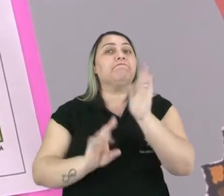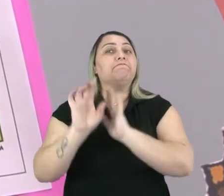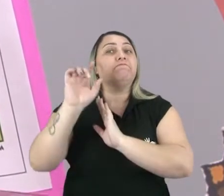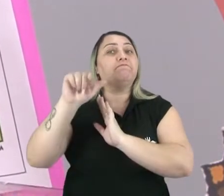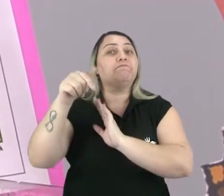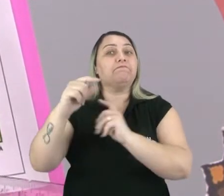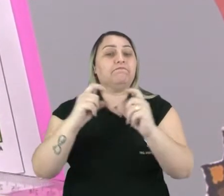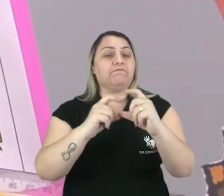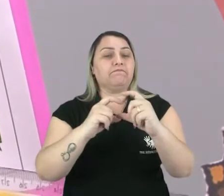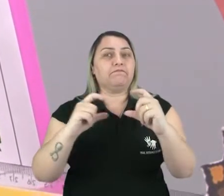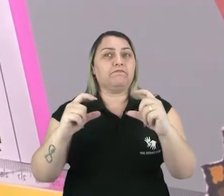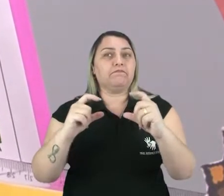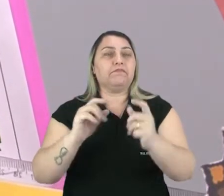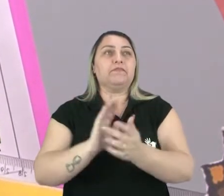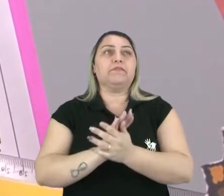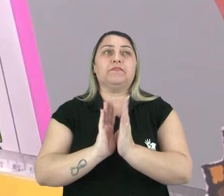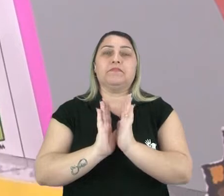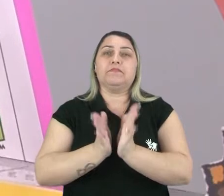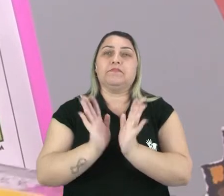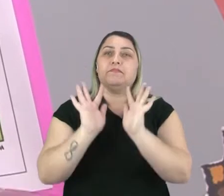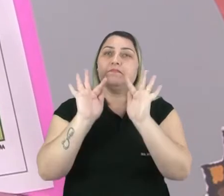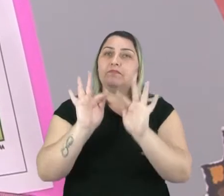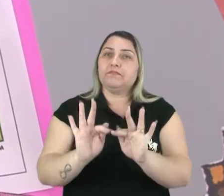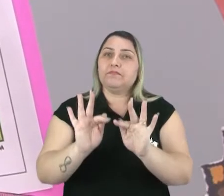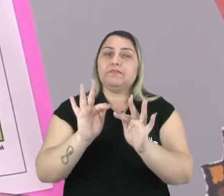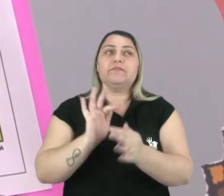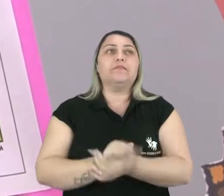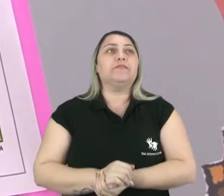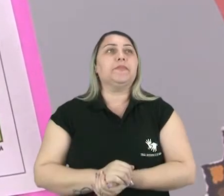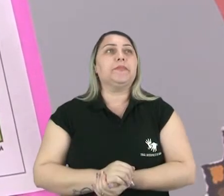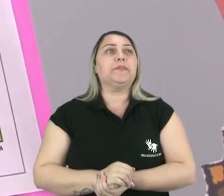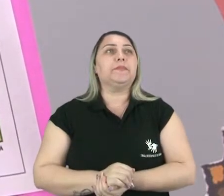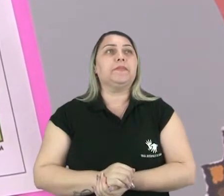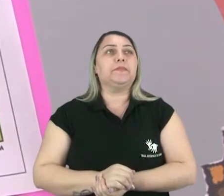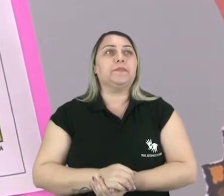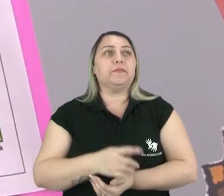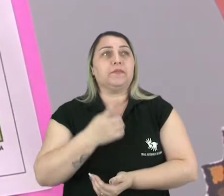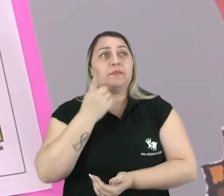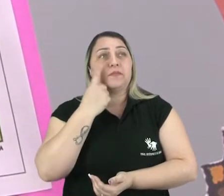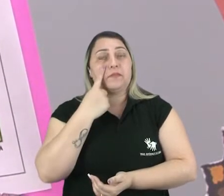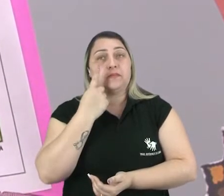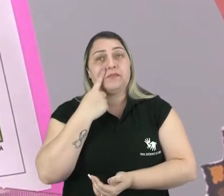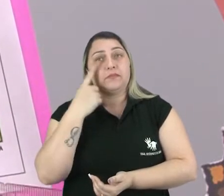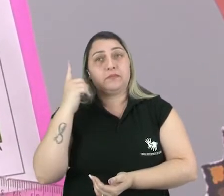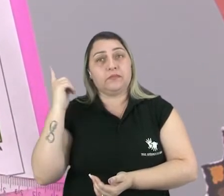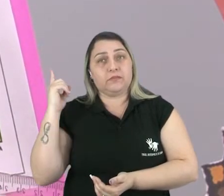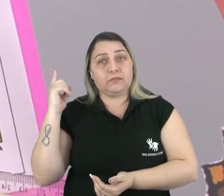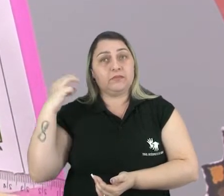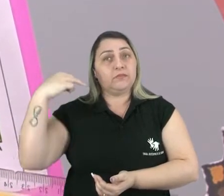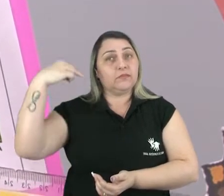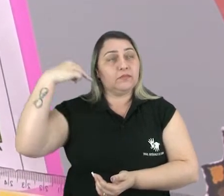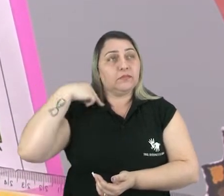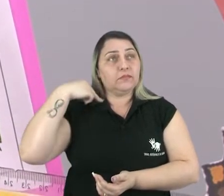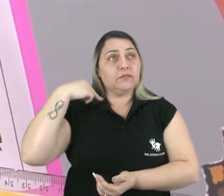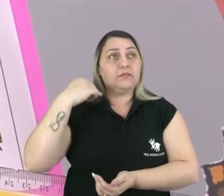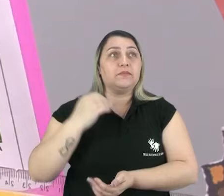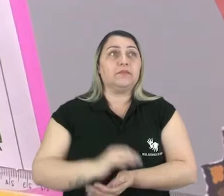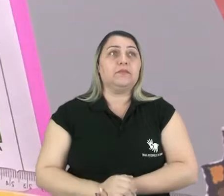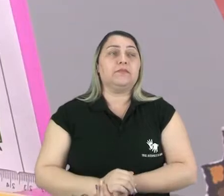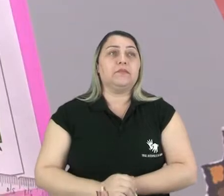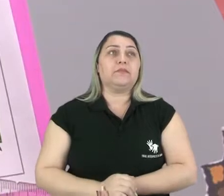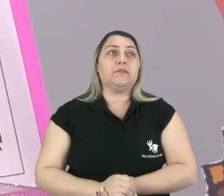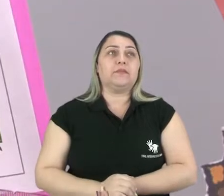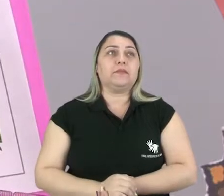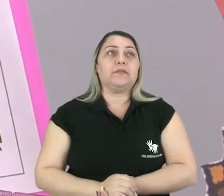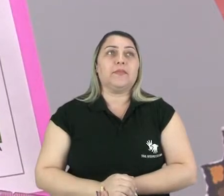próximo quadrinho, que já é o fim, já é o último. Olha só, Magali está o quê? Está